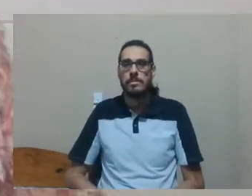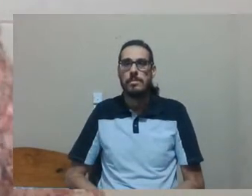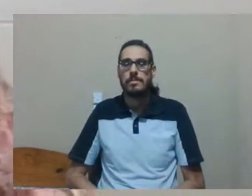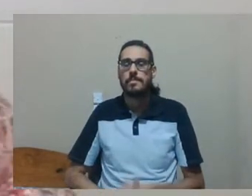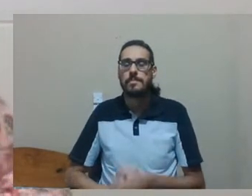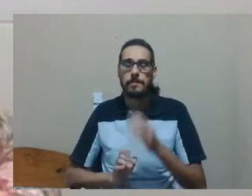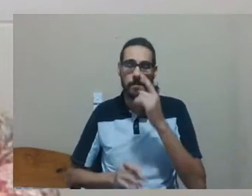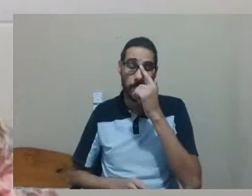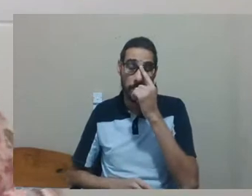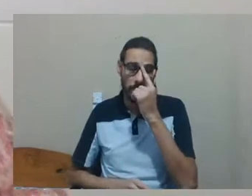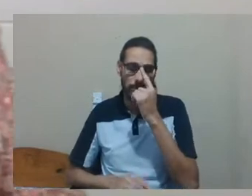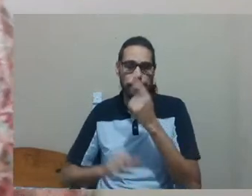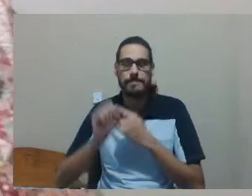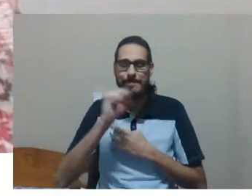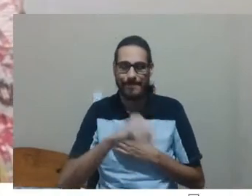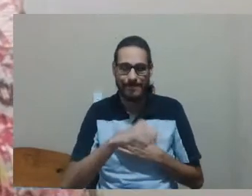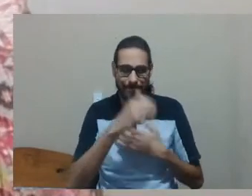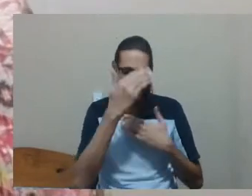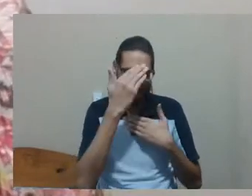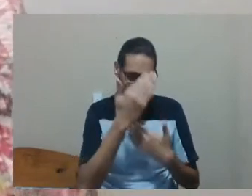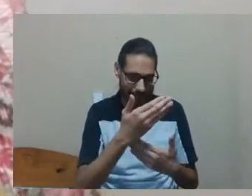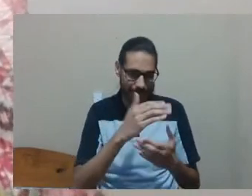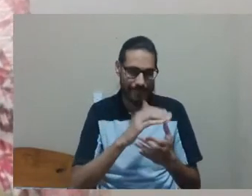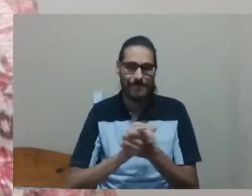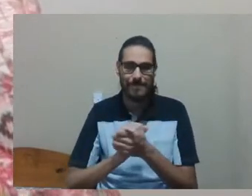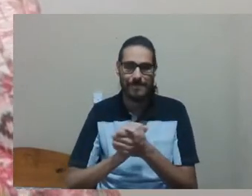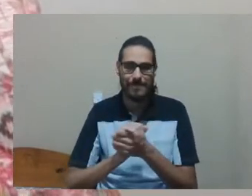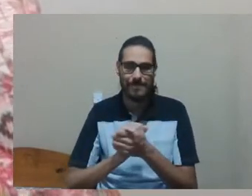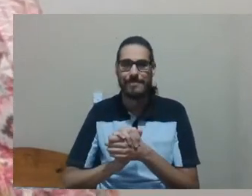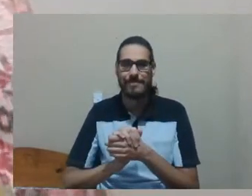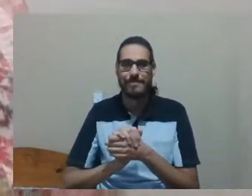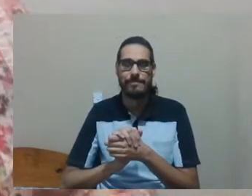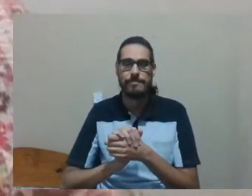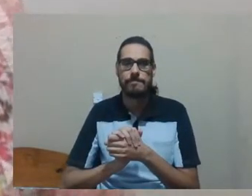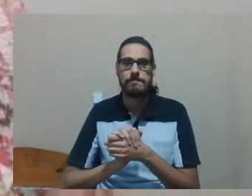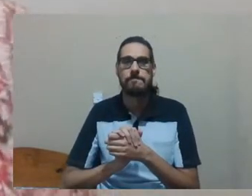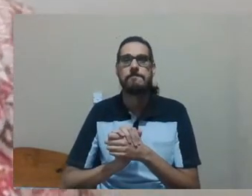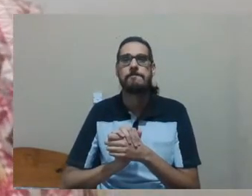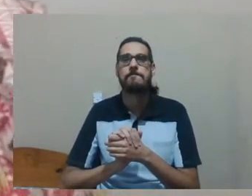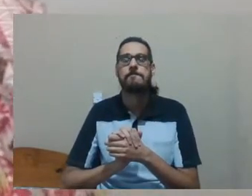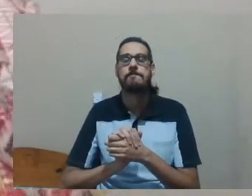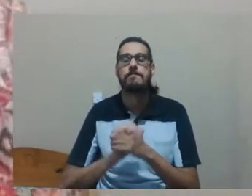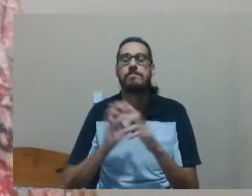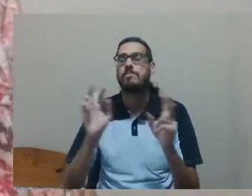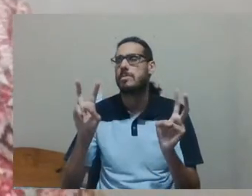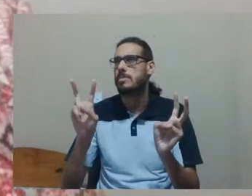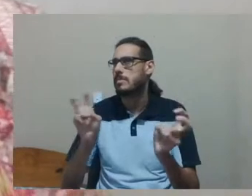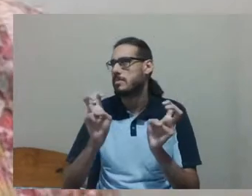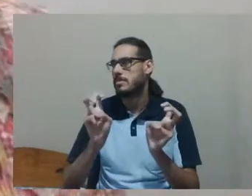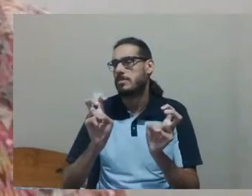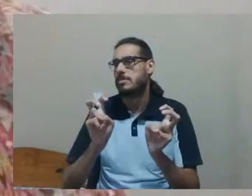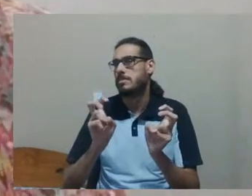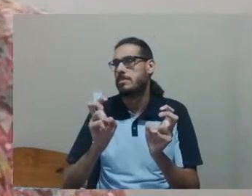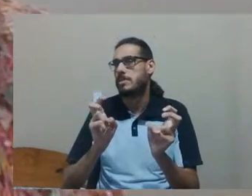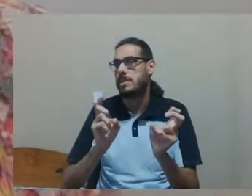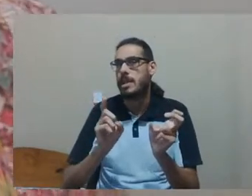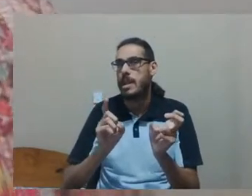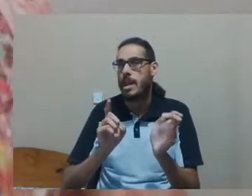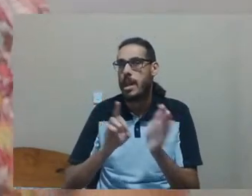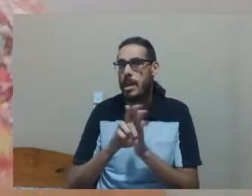Sim, obrigado. Em relação à questão de termos